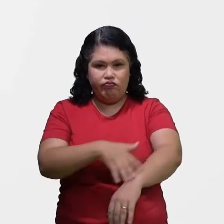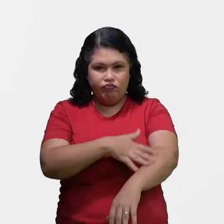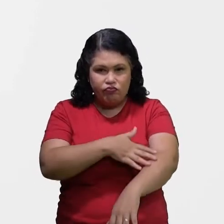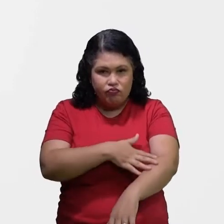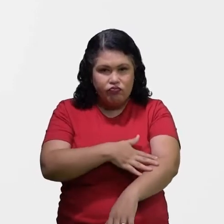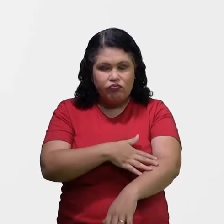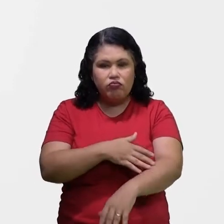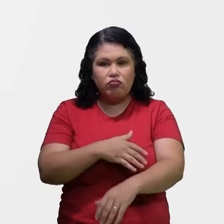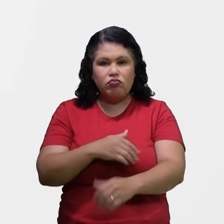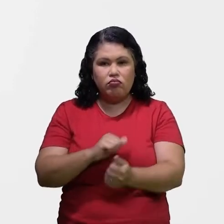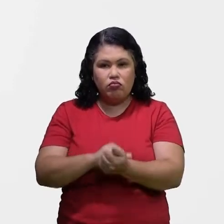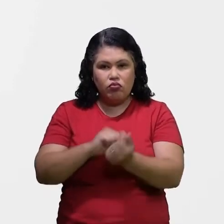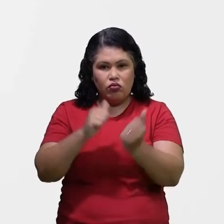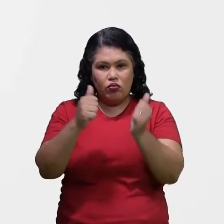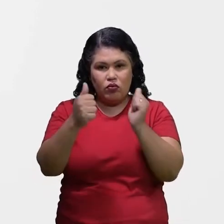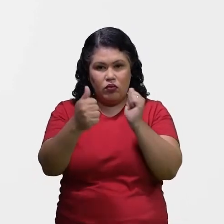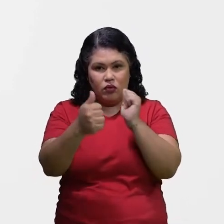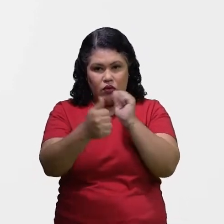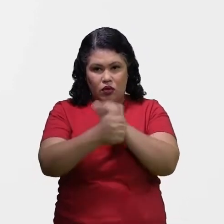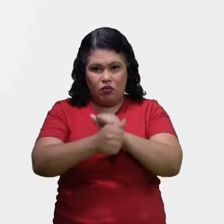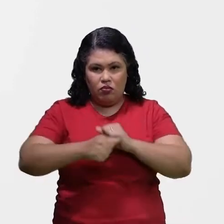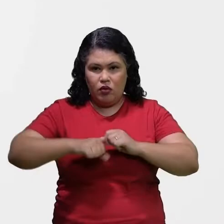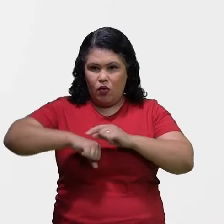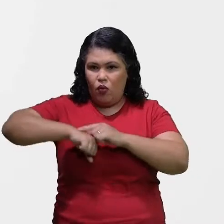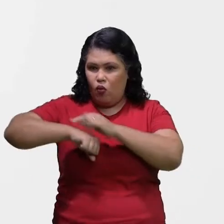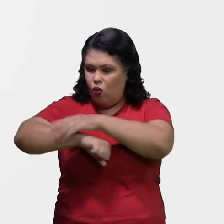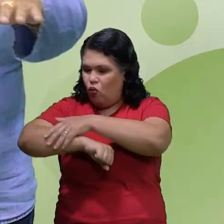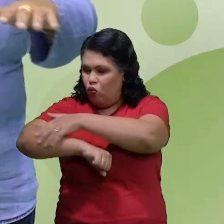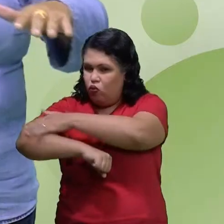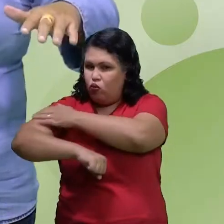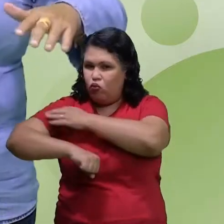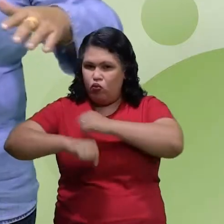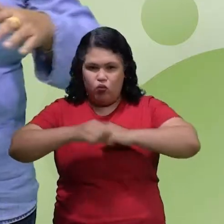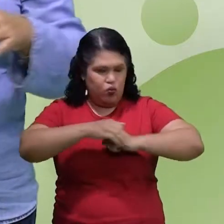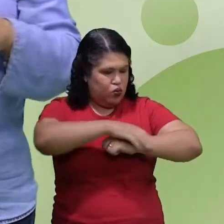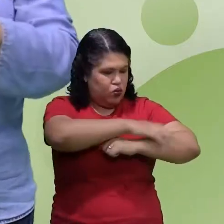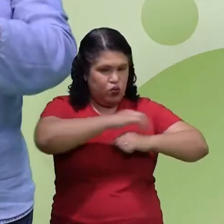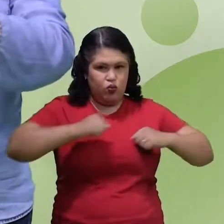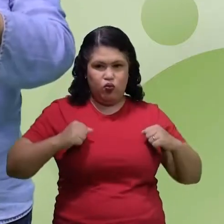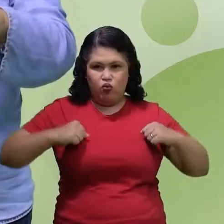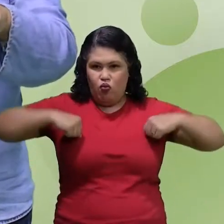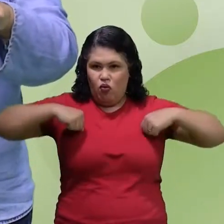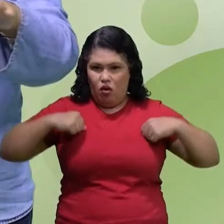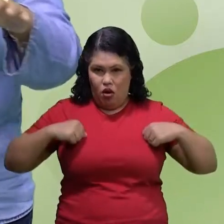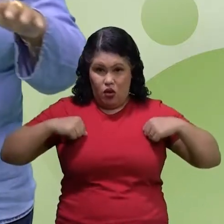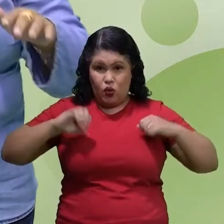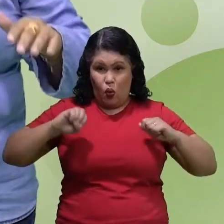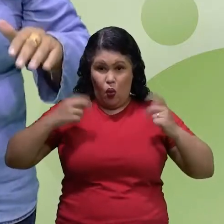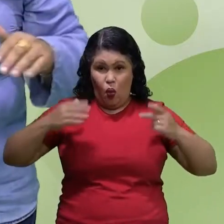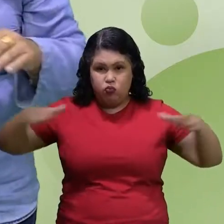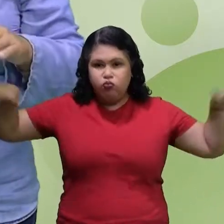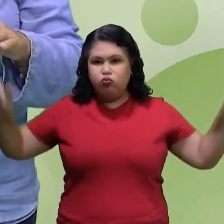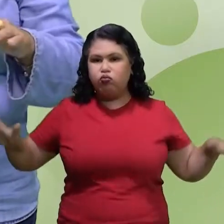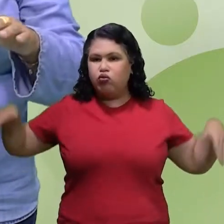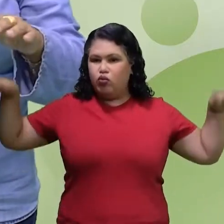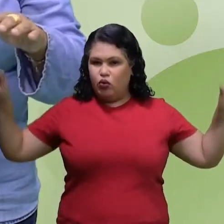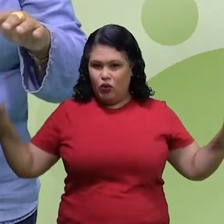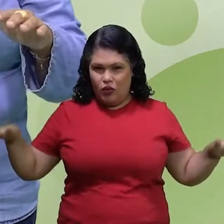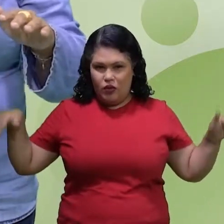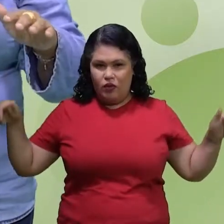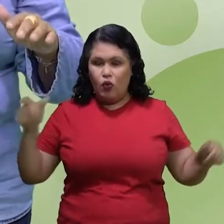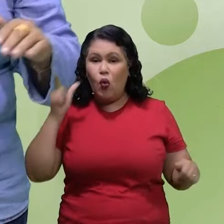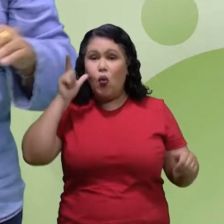se transformando em asas. Asas por quê? Porque esses membros vão voar. E aí eu trouxe 2